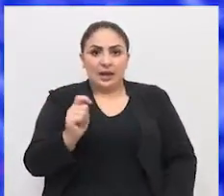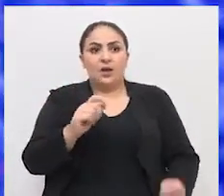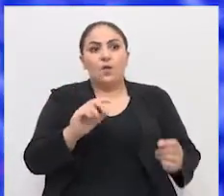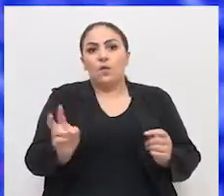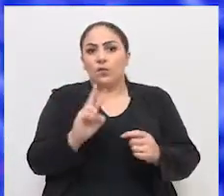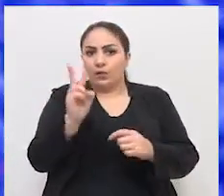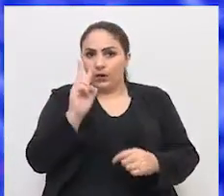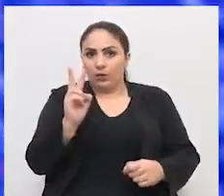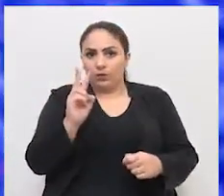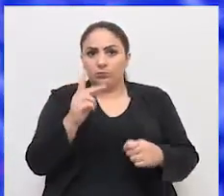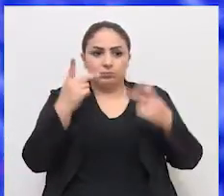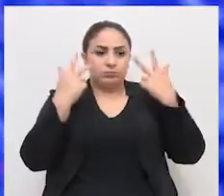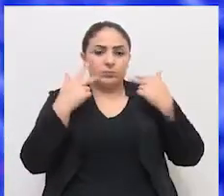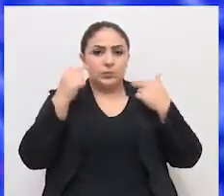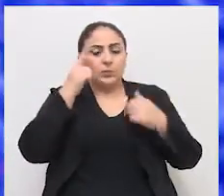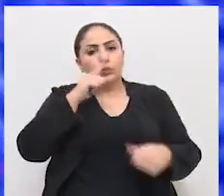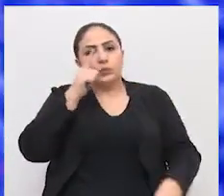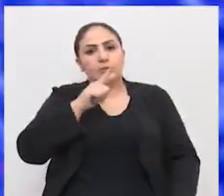para ser